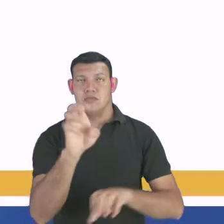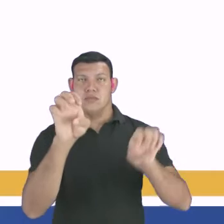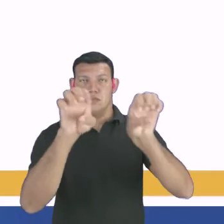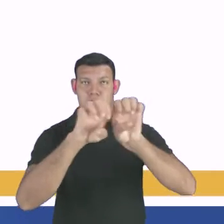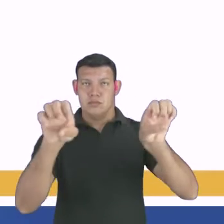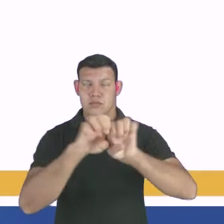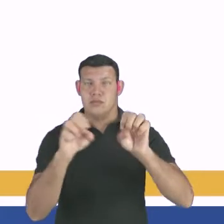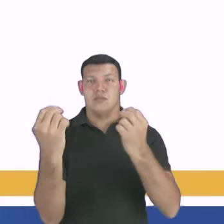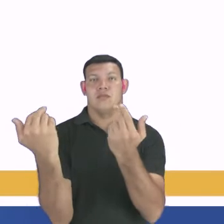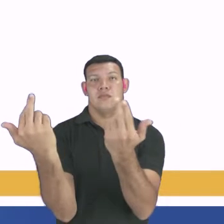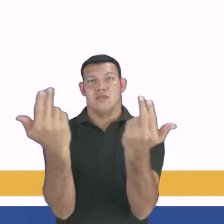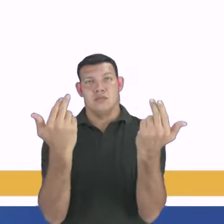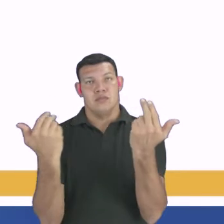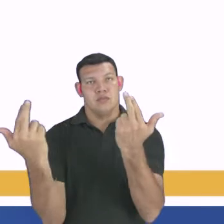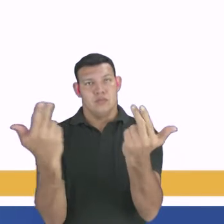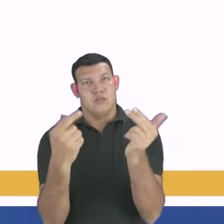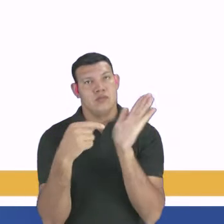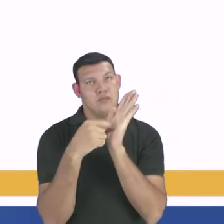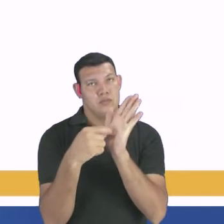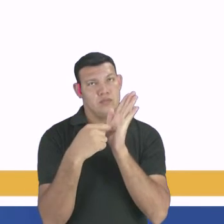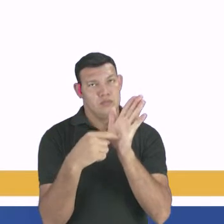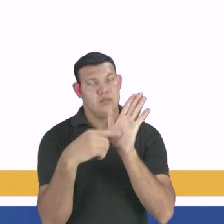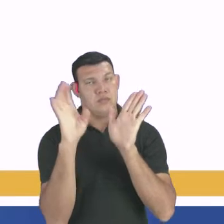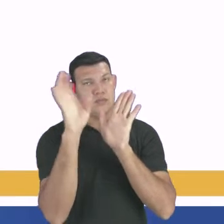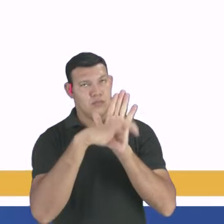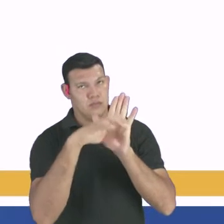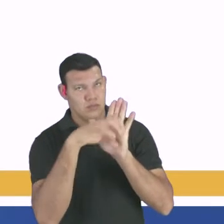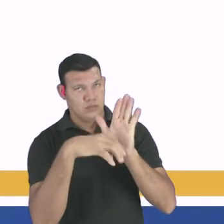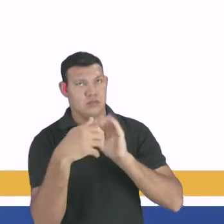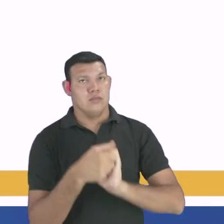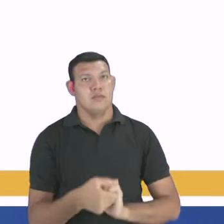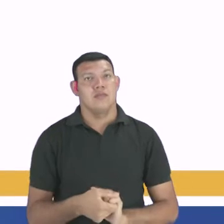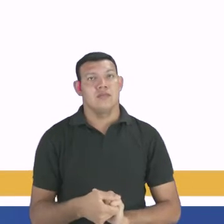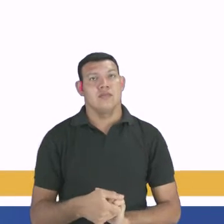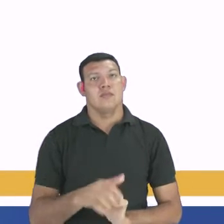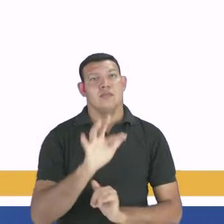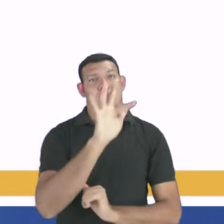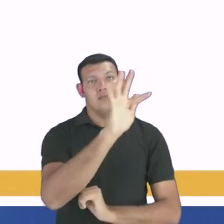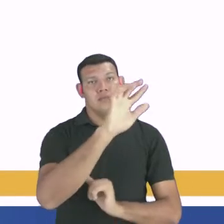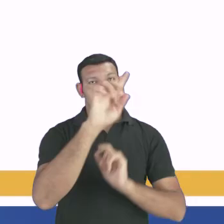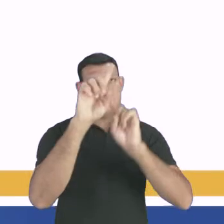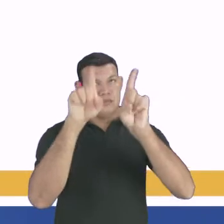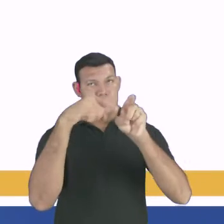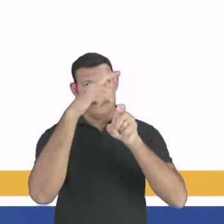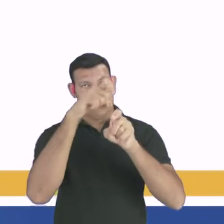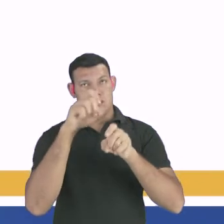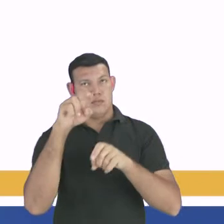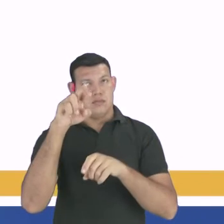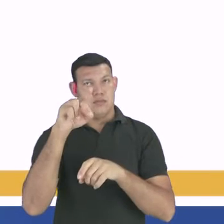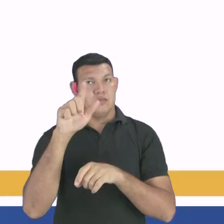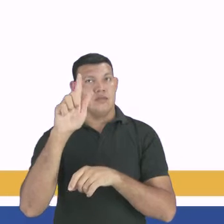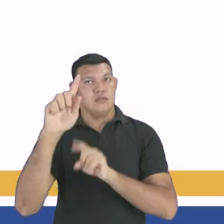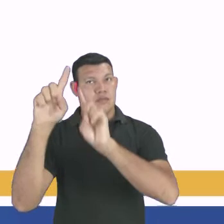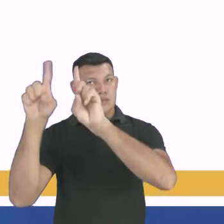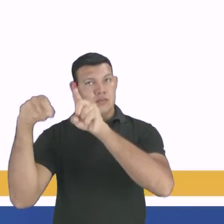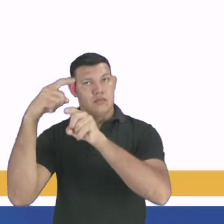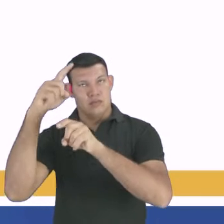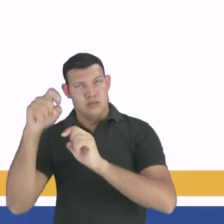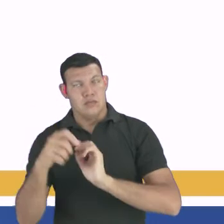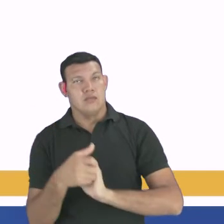forem iguais como tá dizendo a definição que f de x = GTX da mesma forma Akon o